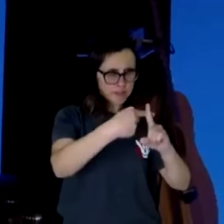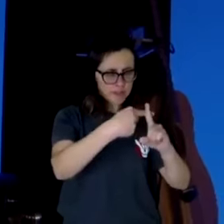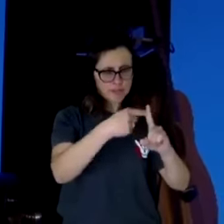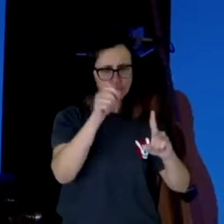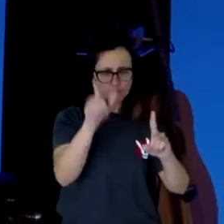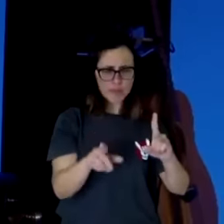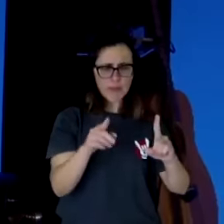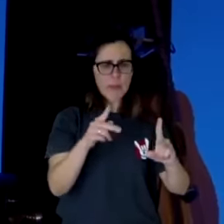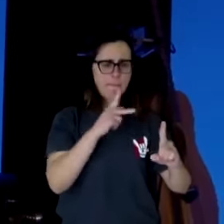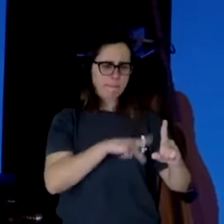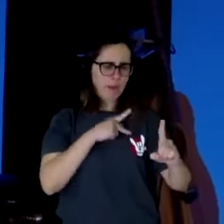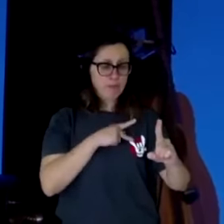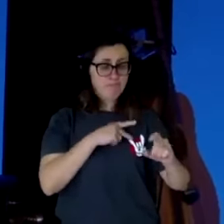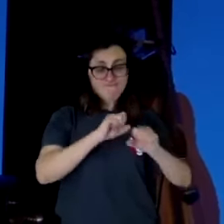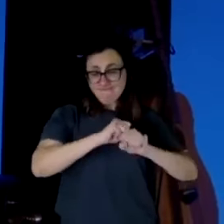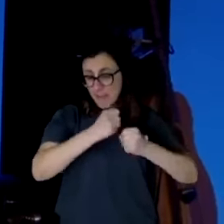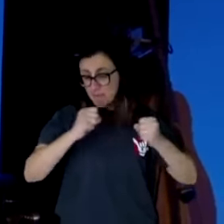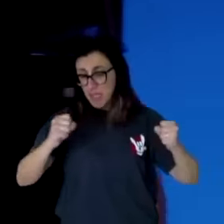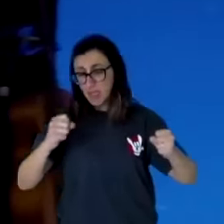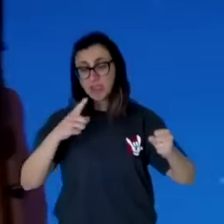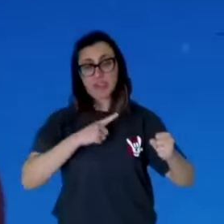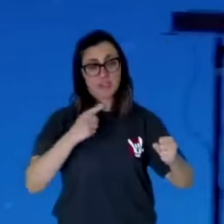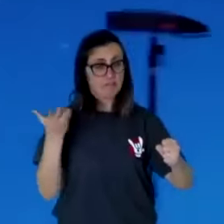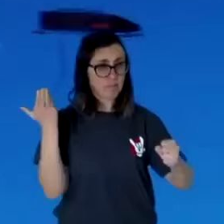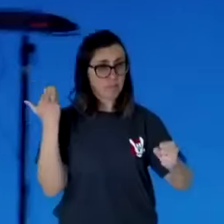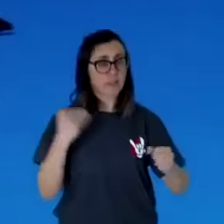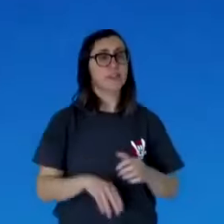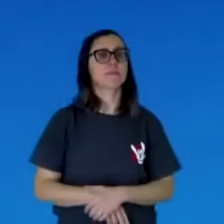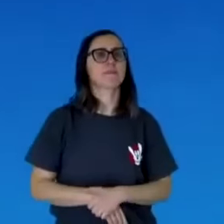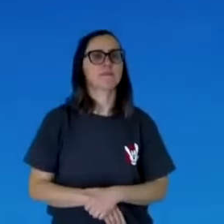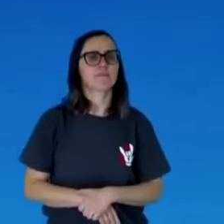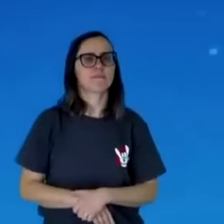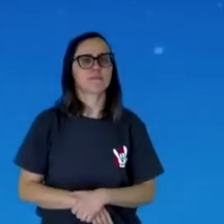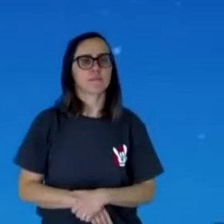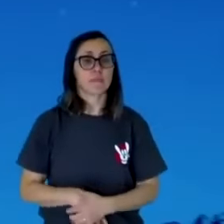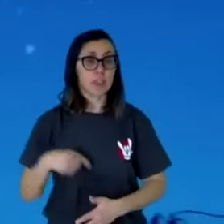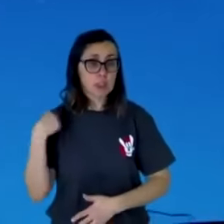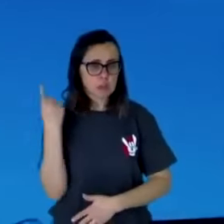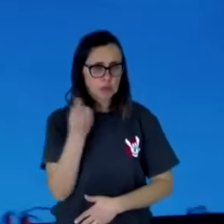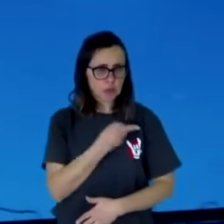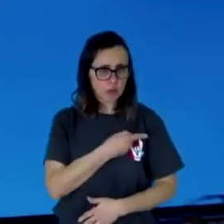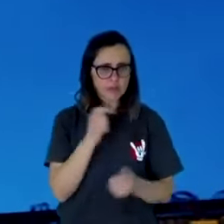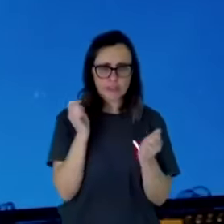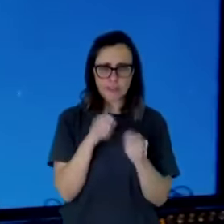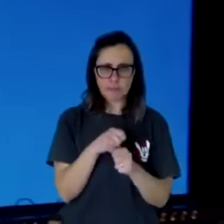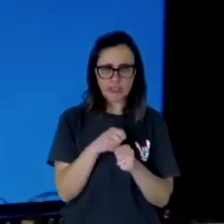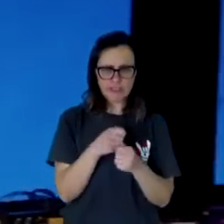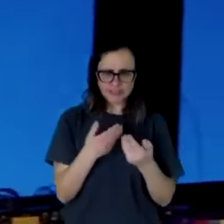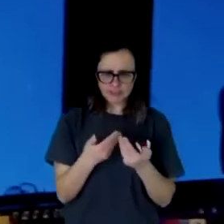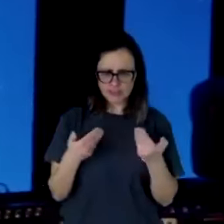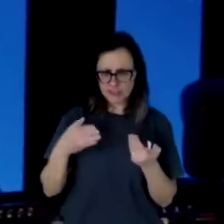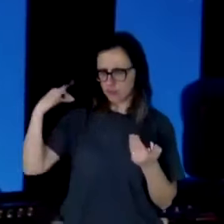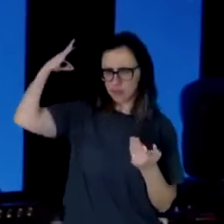não é capaz nós sabemos que nós não somos capazes sem ele a gente não pode fazer